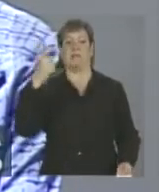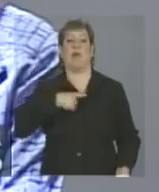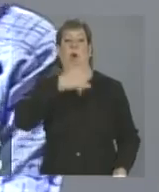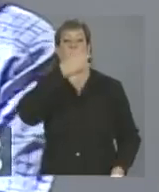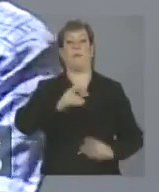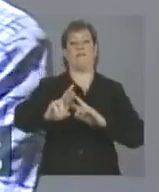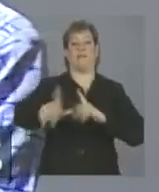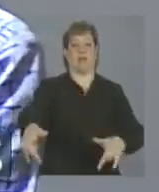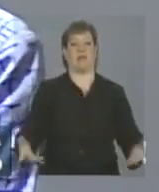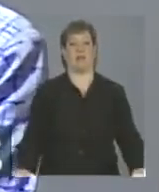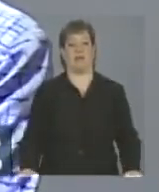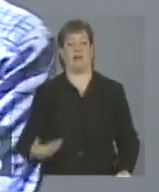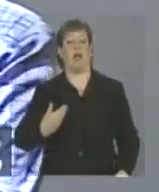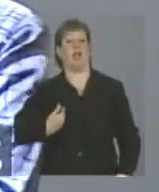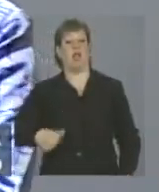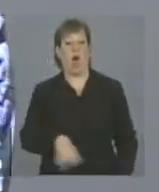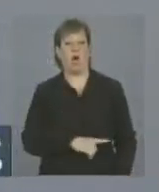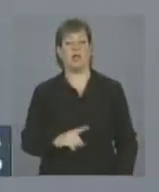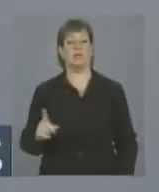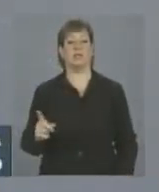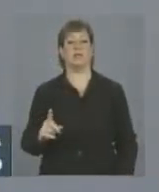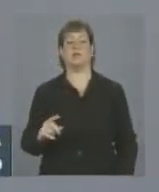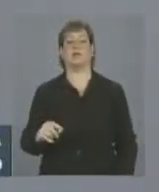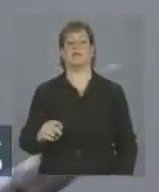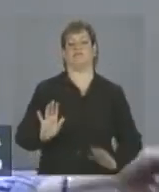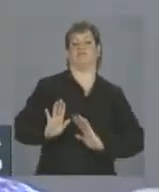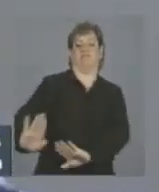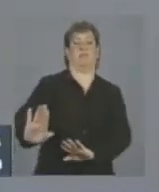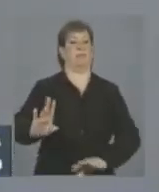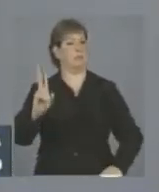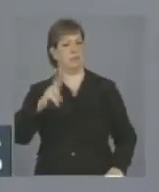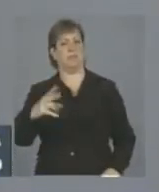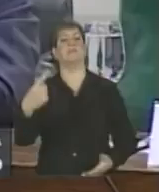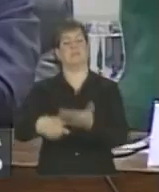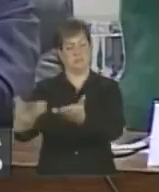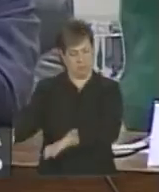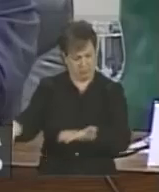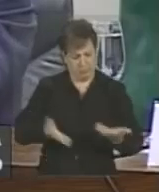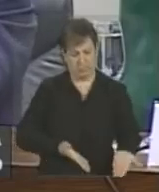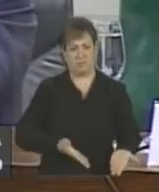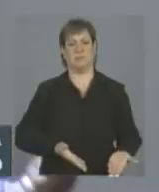diversa, nós não deixamos de convidá-lo para comparecer às reuniões.